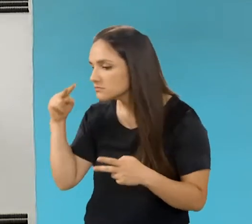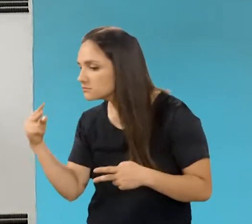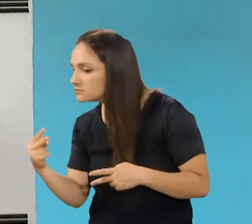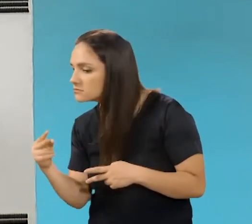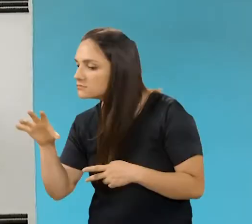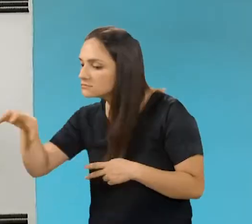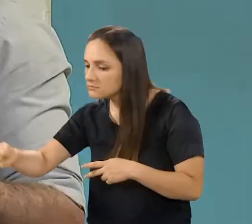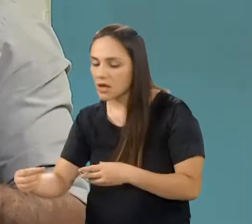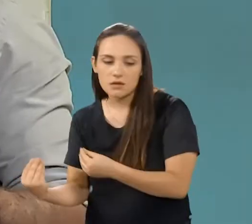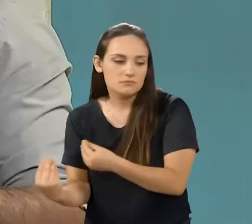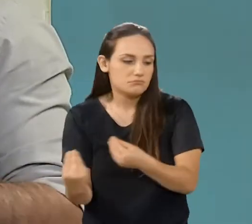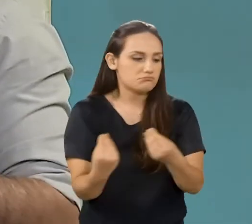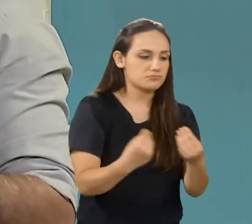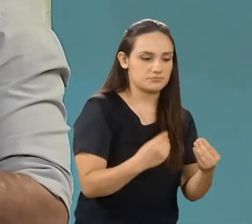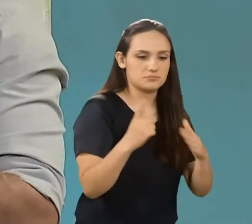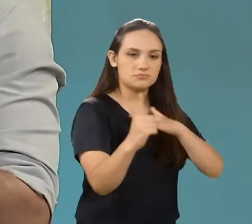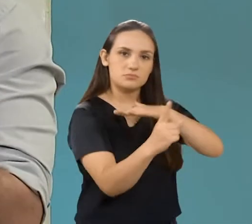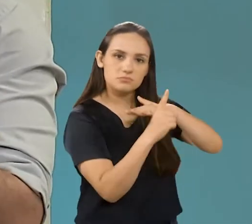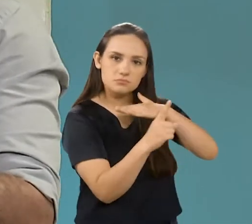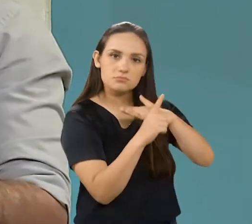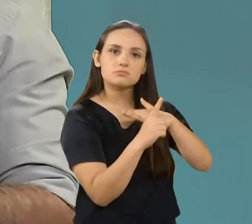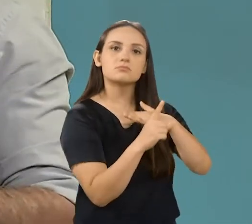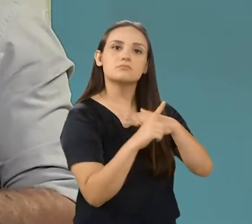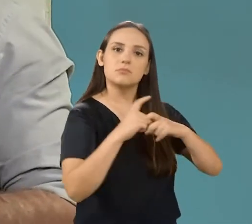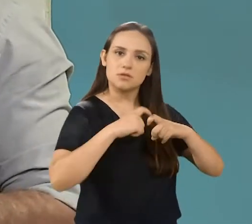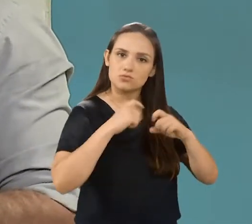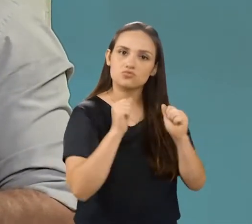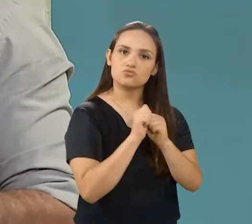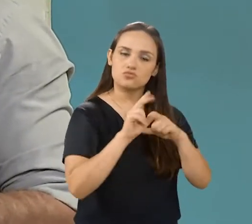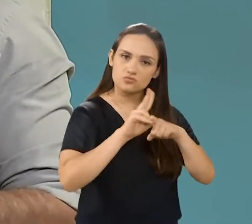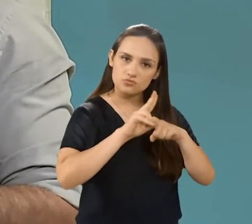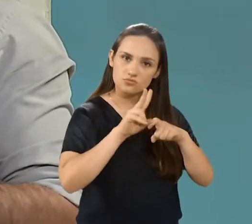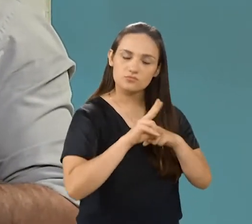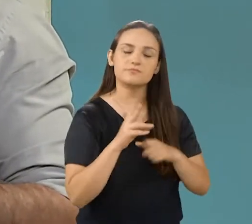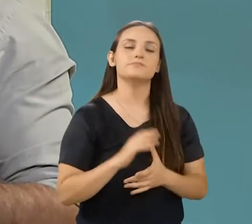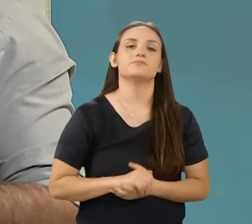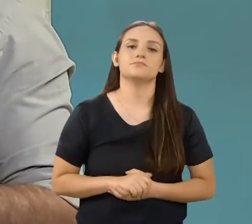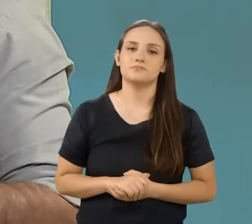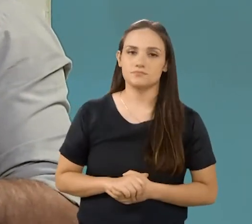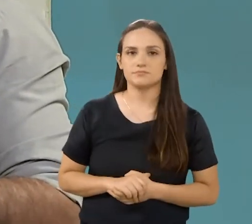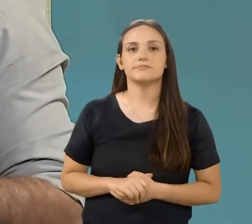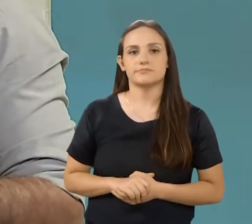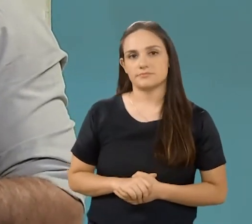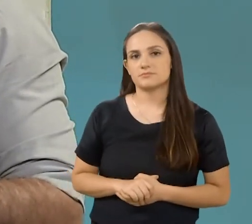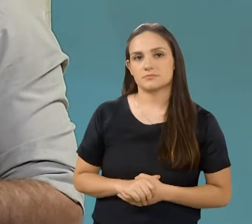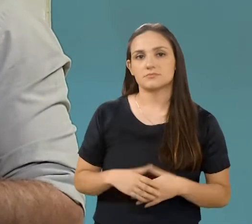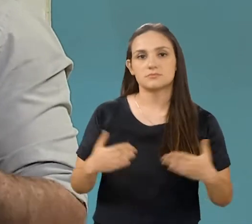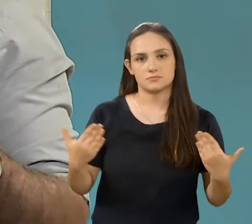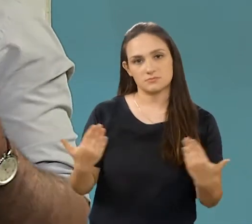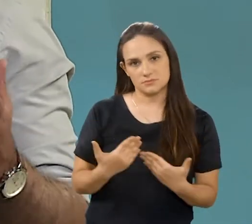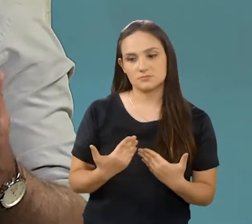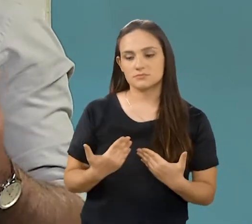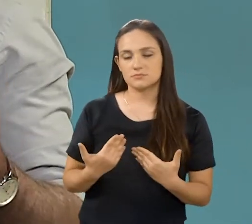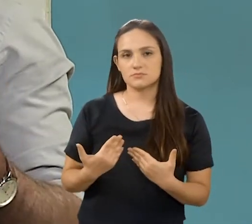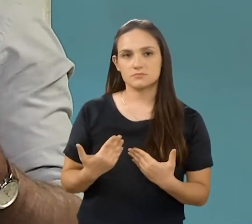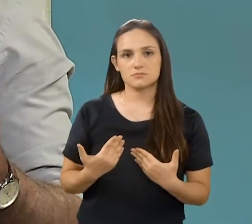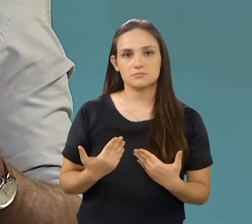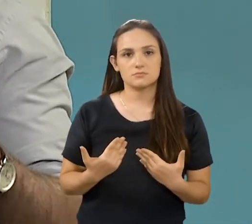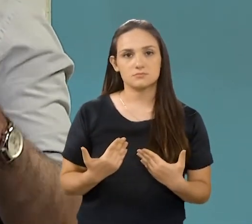essa reabilitação, esse atendimento, junto com uma equipe de voluntários na região. Então, assim, e agora vamos deslocar